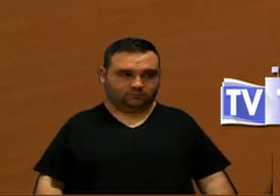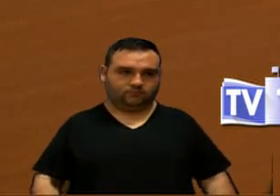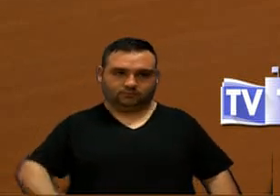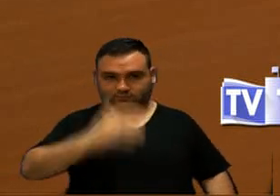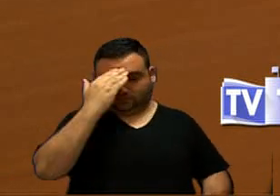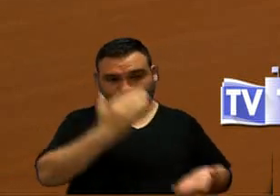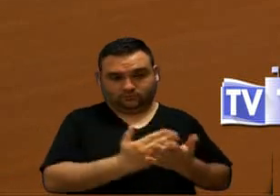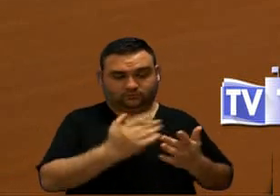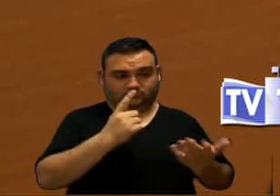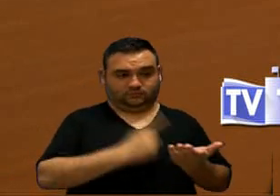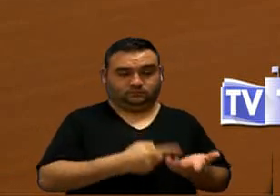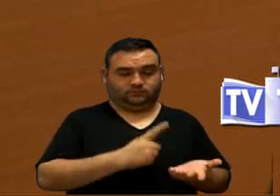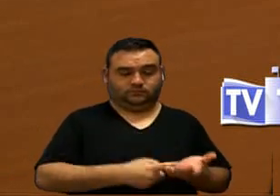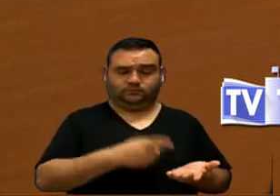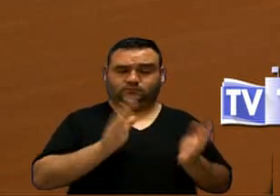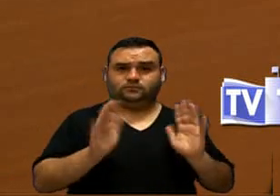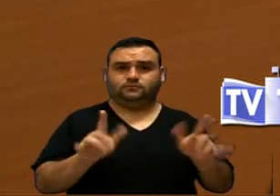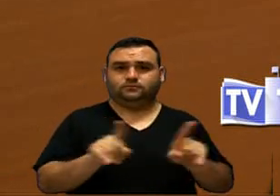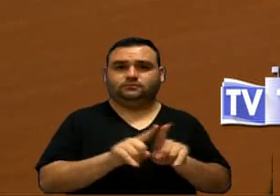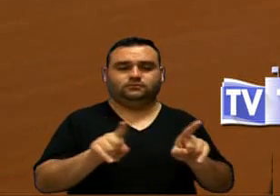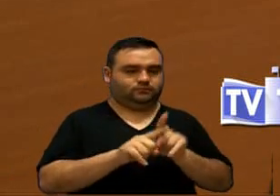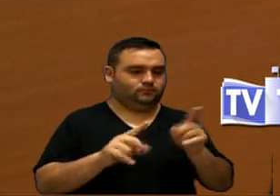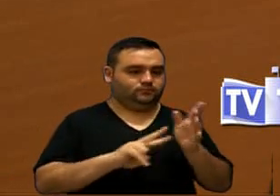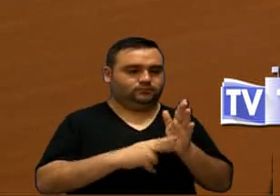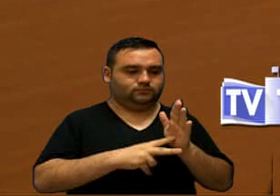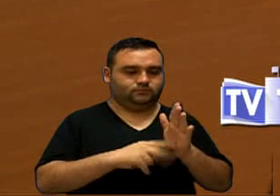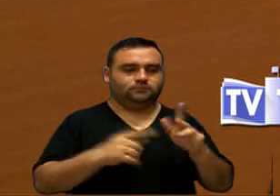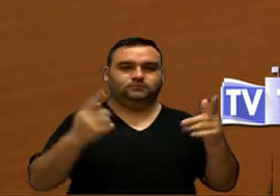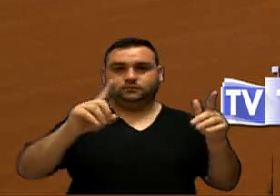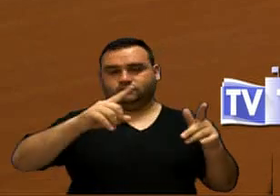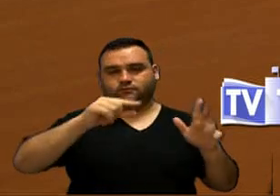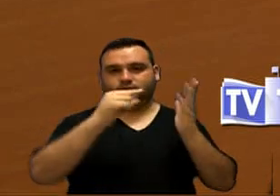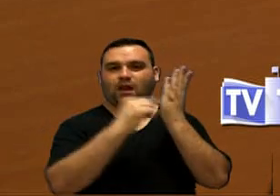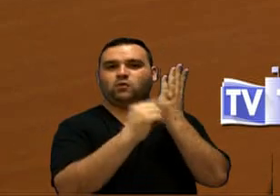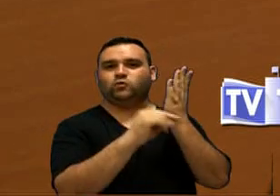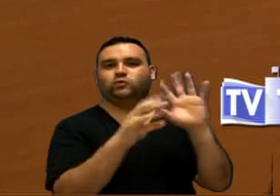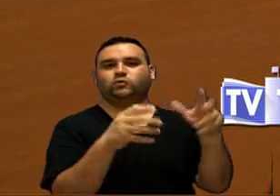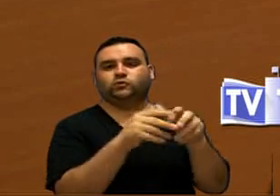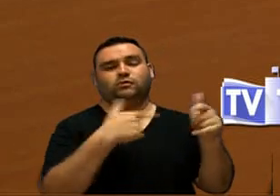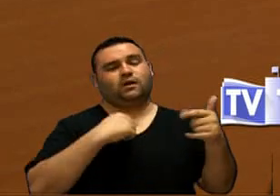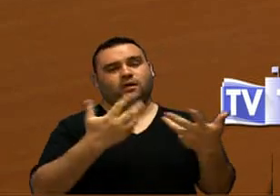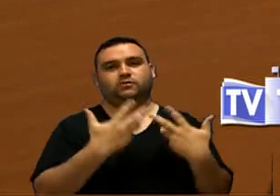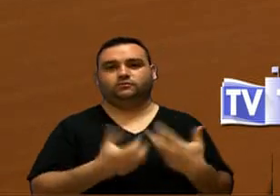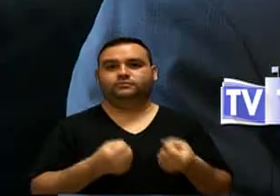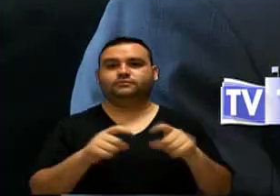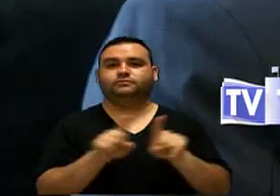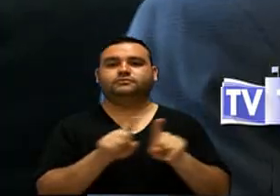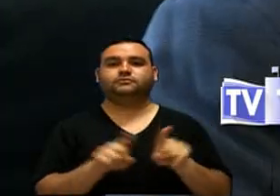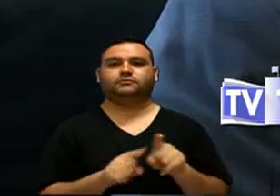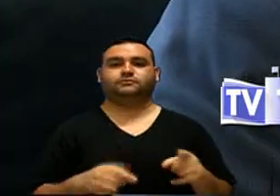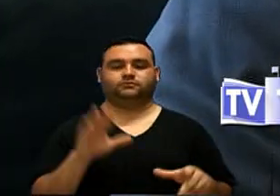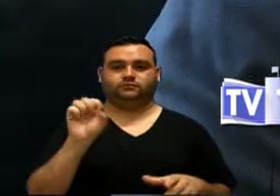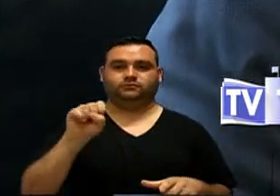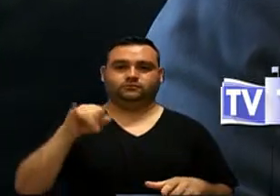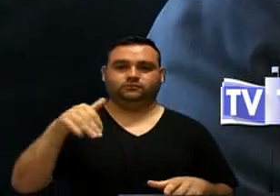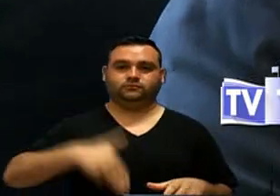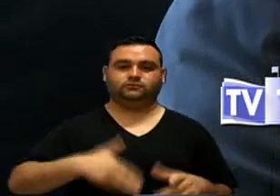conforme negociado aqui com o sindicato, com os autores, caminho voto sim pelo